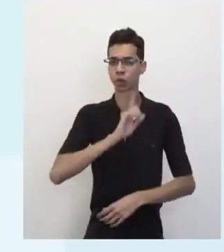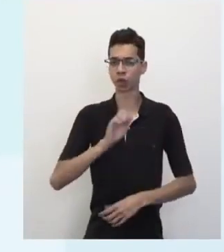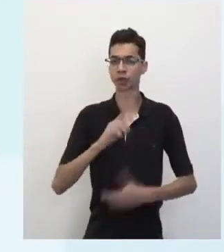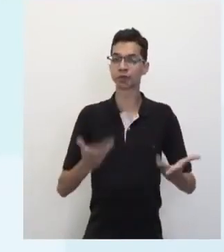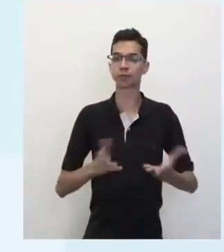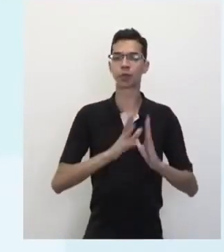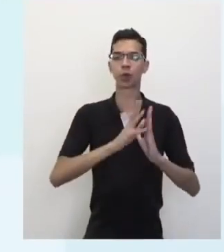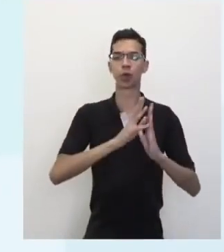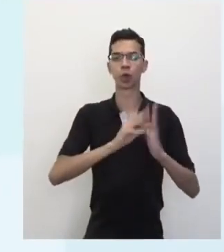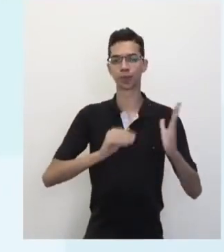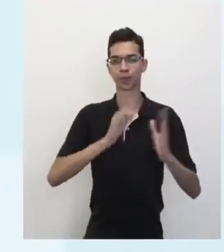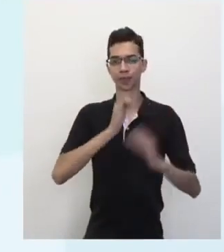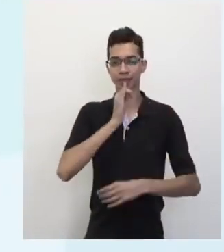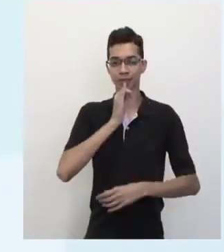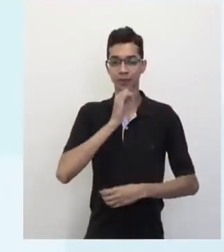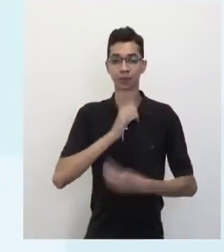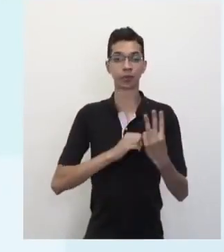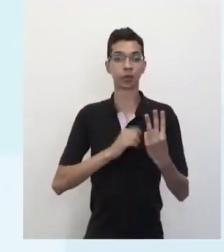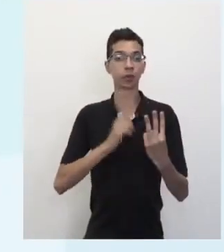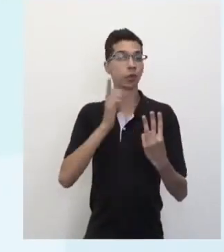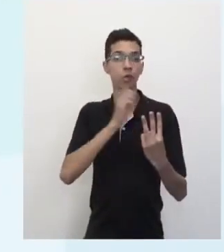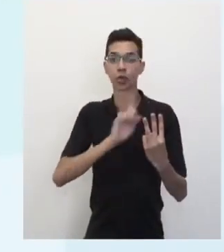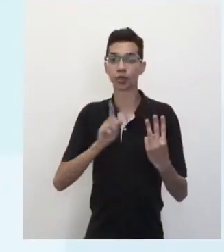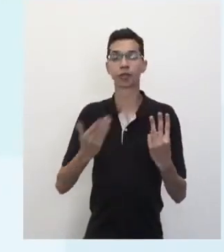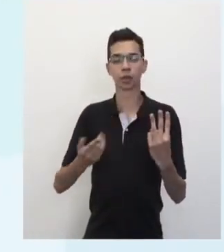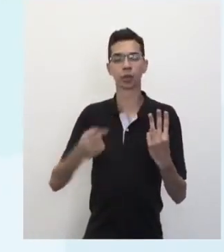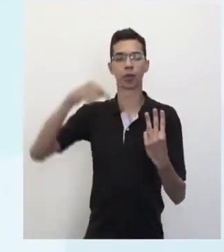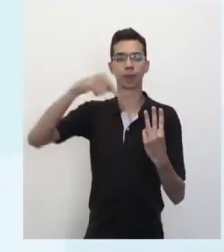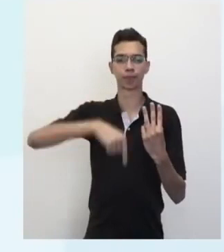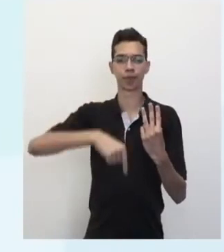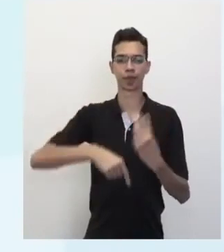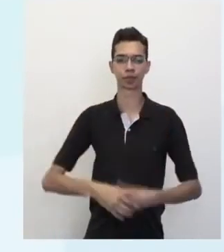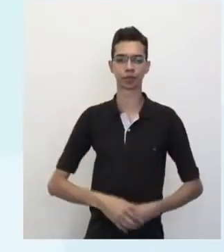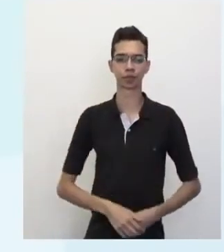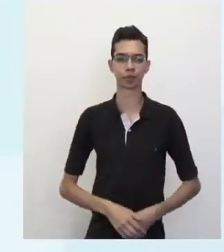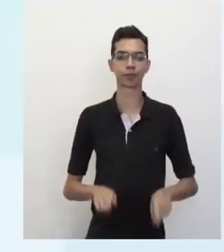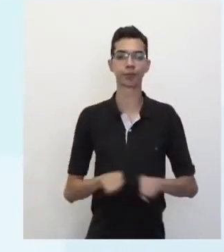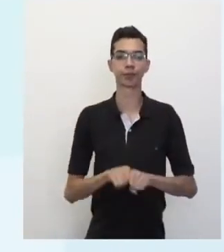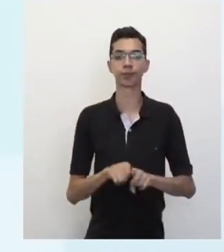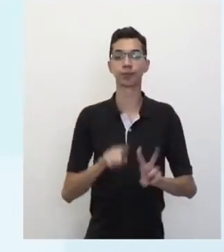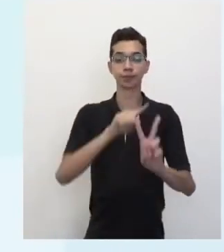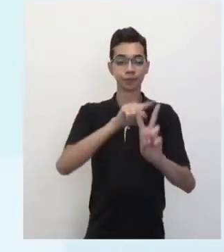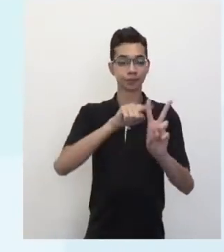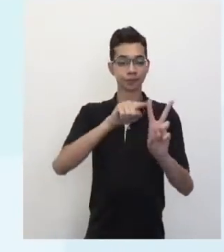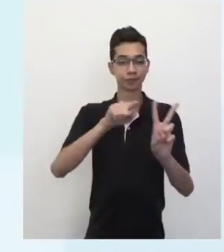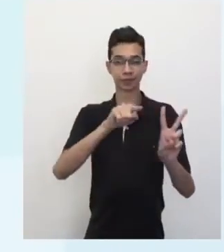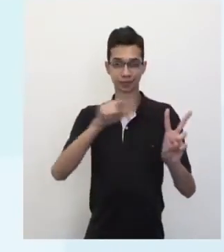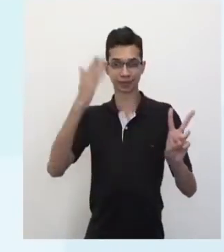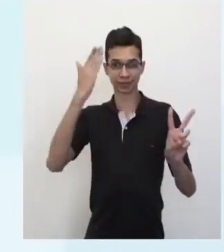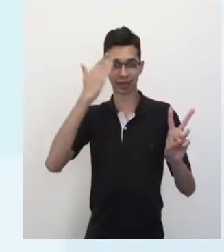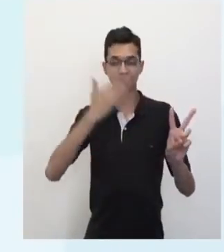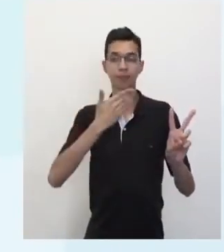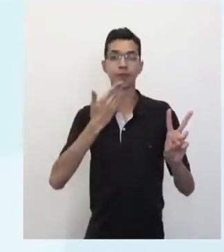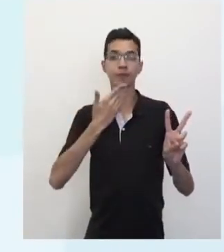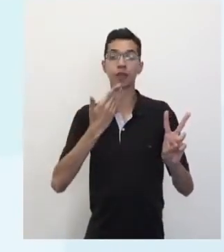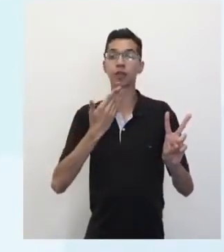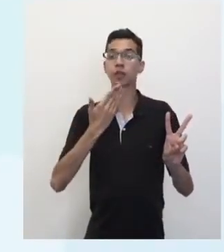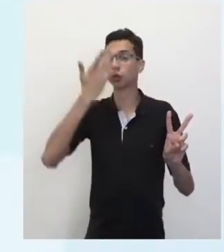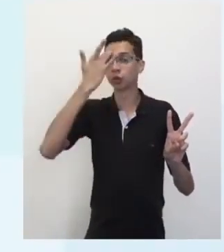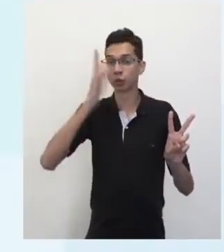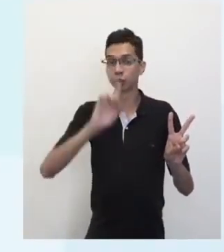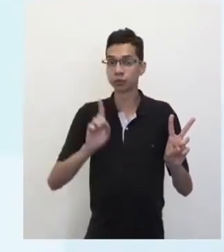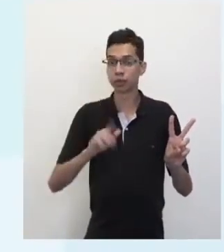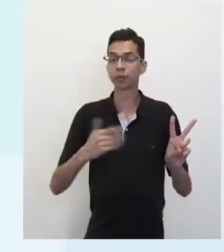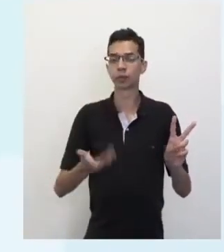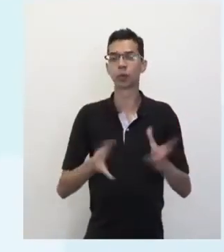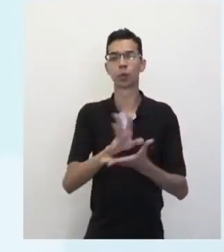3 eu não resolvi, eu vou abaixar. A raiz quadradas aí, quem souber, eu já faço. Se eu não souber, eu copio, tá certo? Como